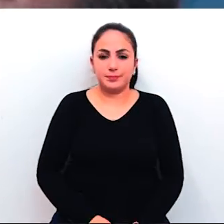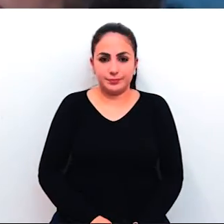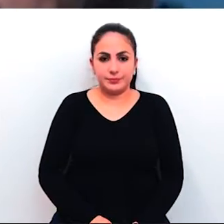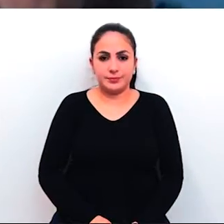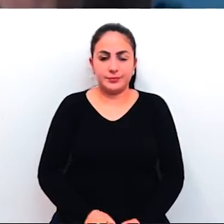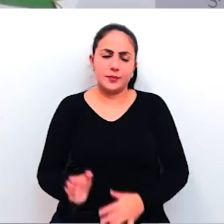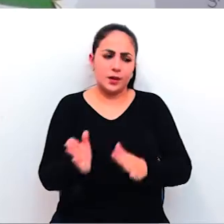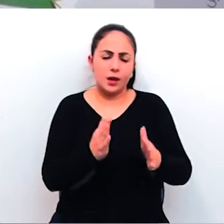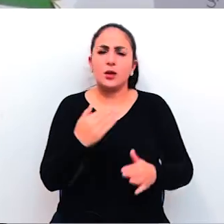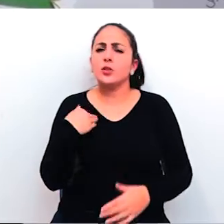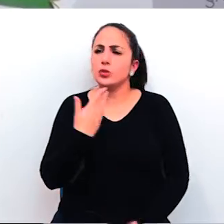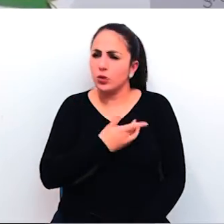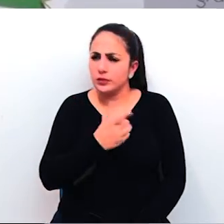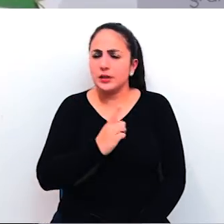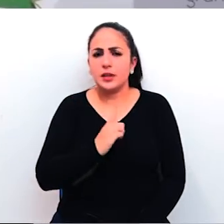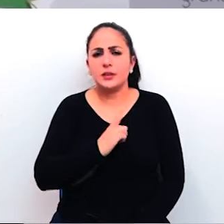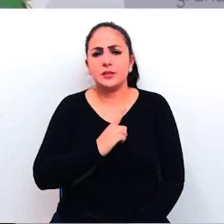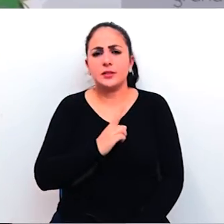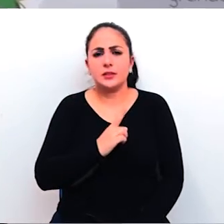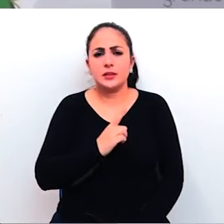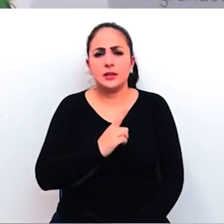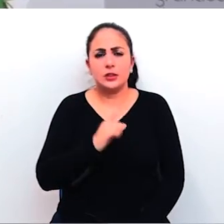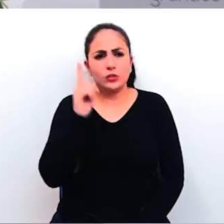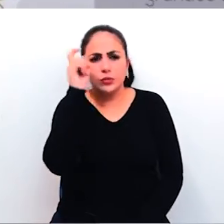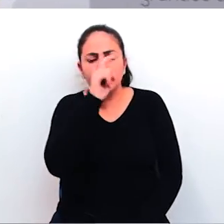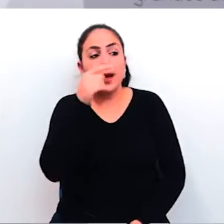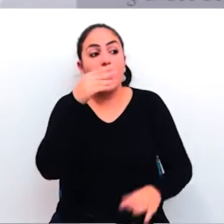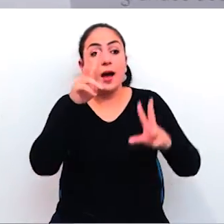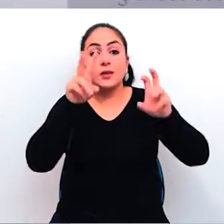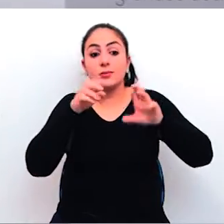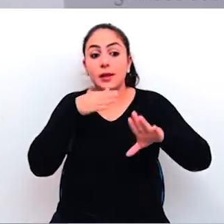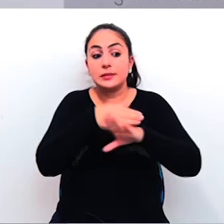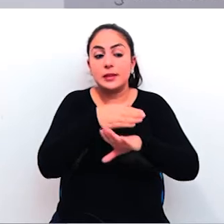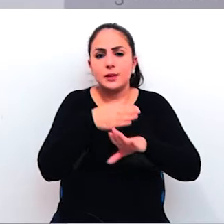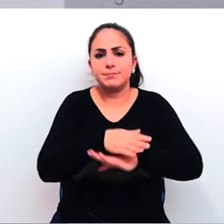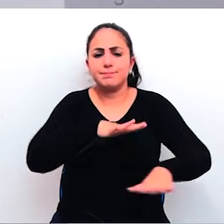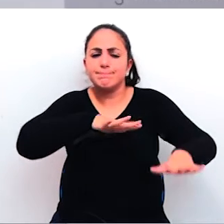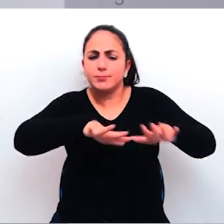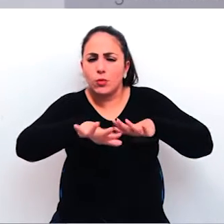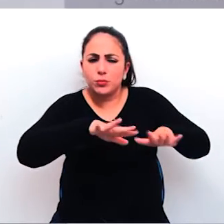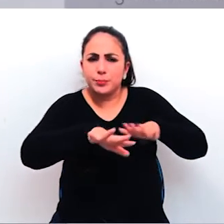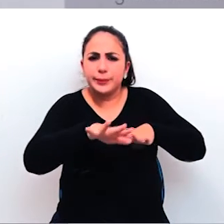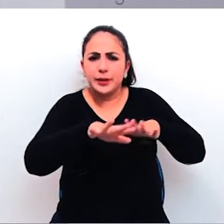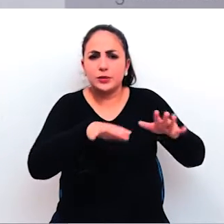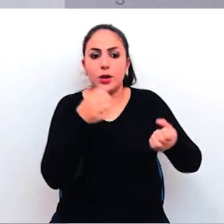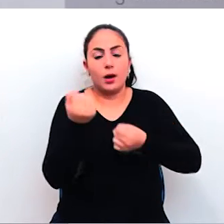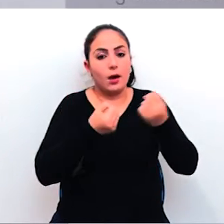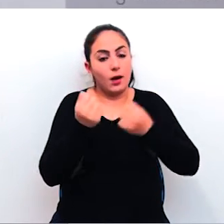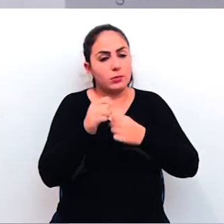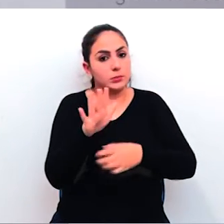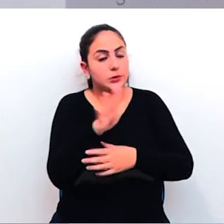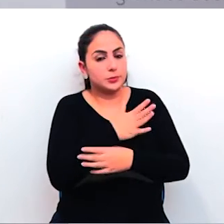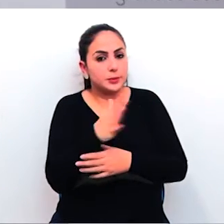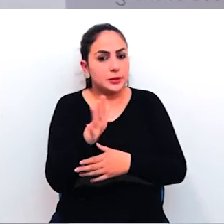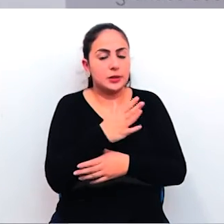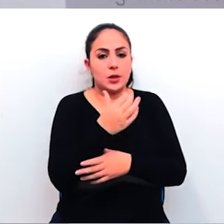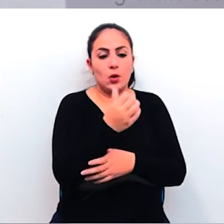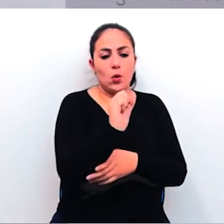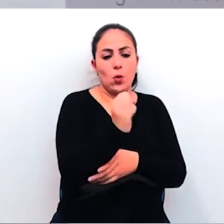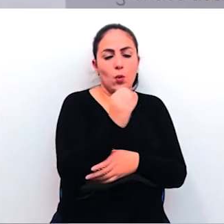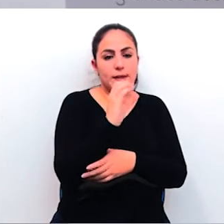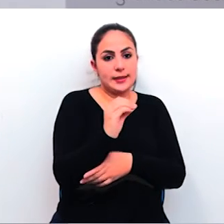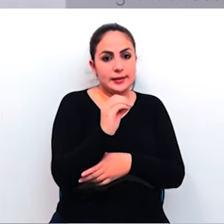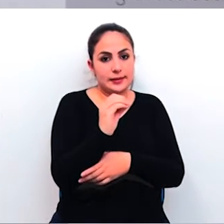problemas a dificuldade que a gente tem era uma rotina na questão de acesso tem uma grande movimentação de veículos em torno